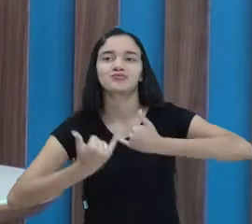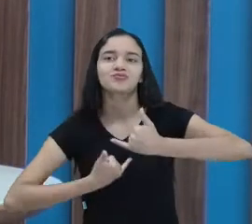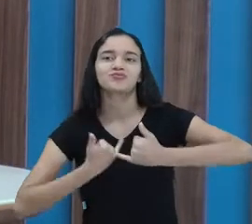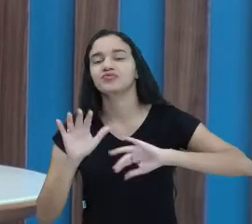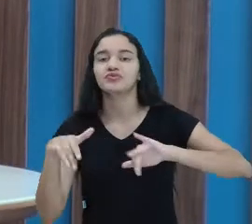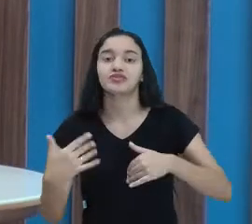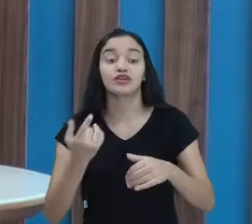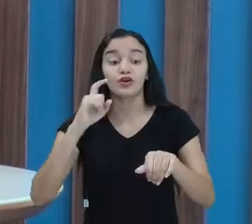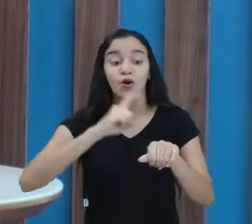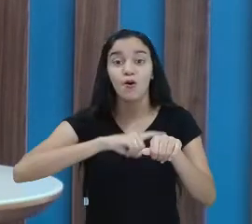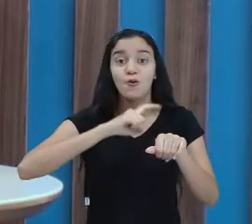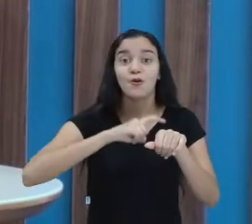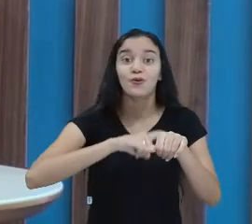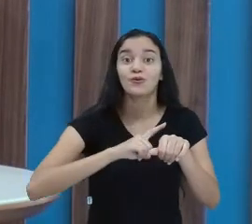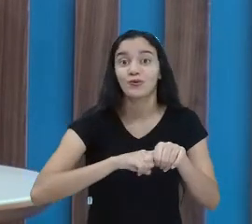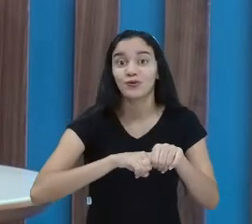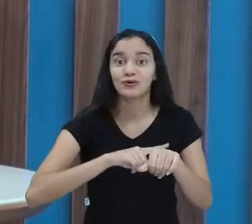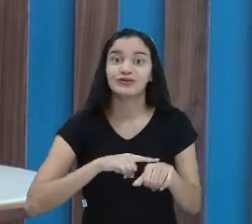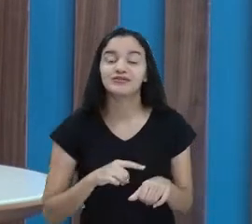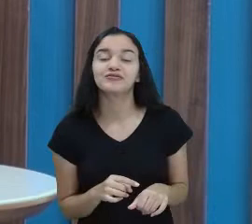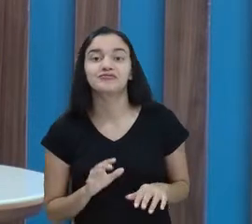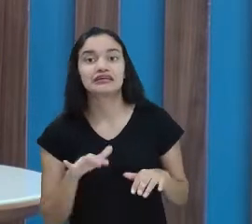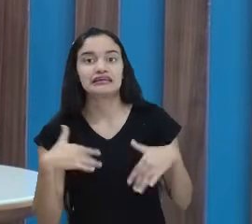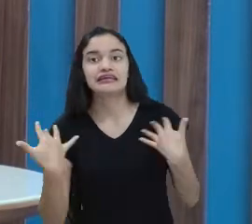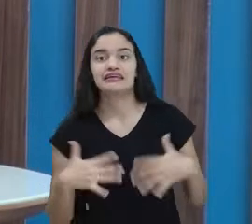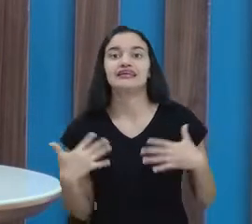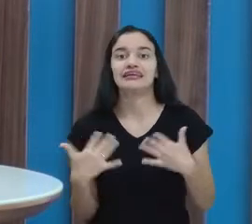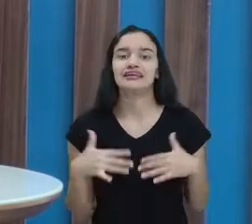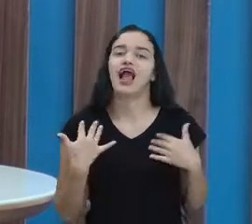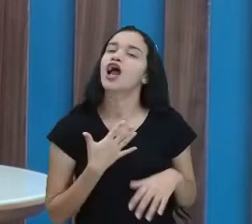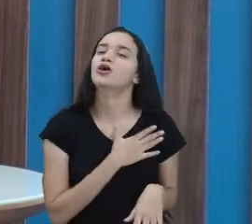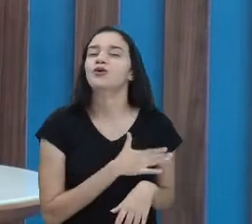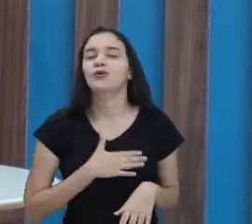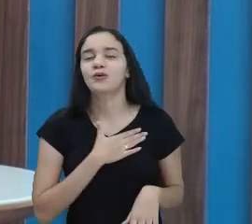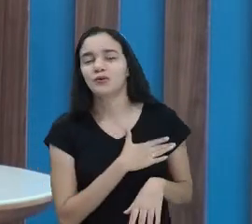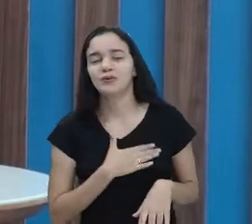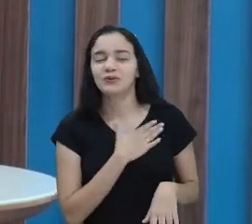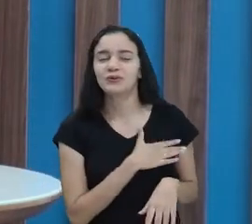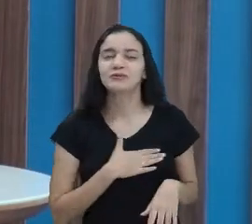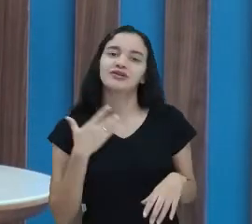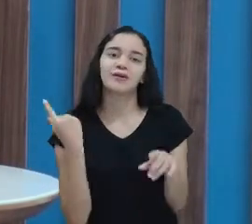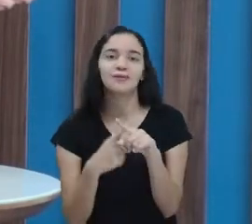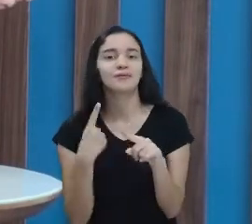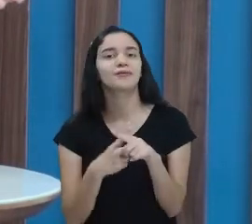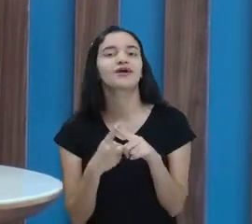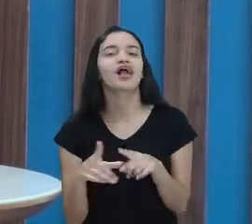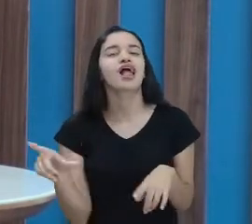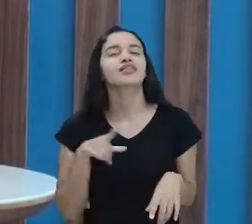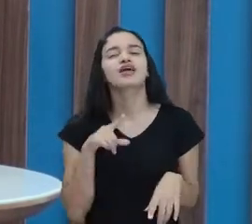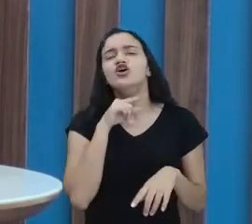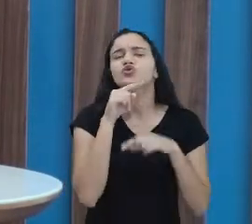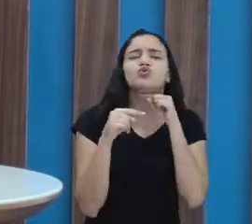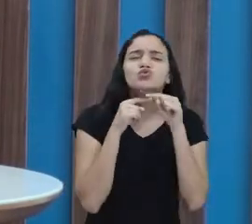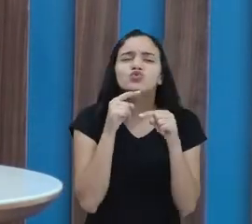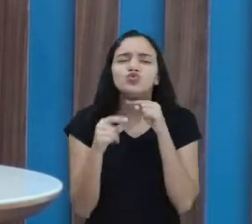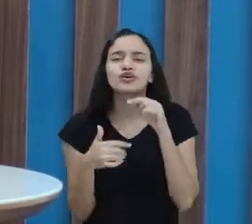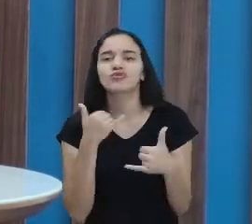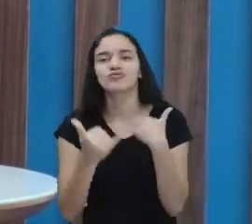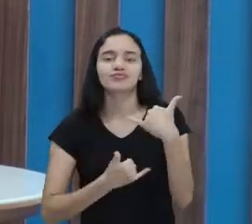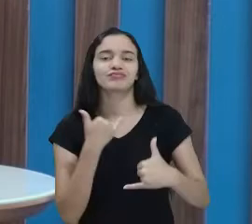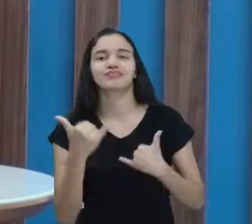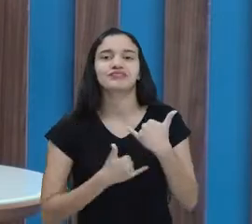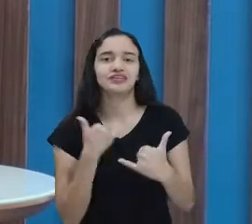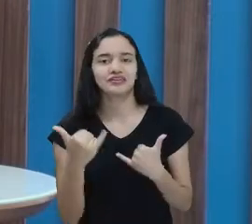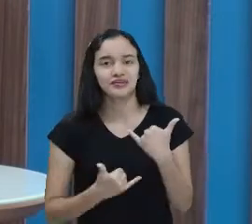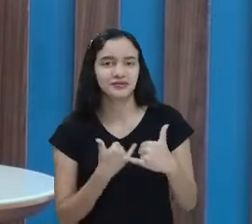o horário digital, né? Eita, já gostei. Olha aí, porque agora se a gente tem dúvida, através do jogo, a gente vai tirar essa